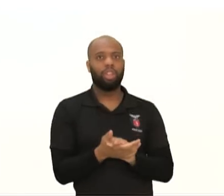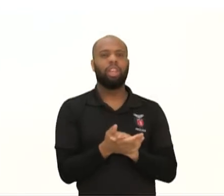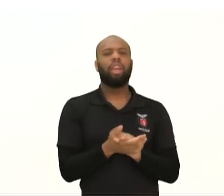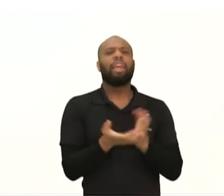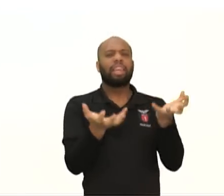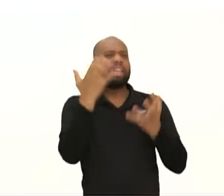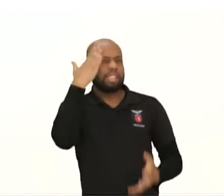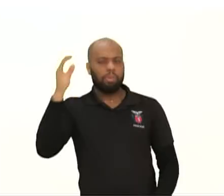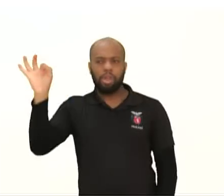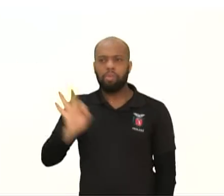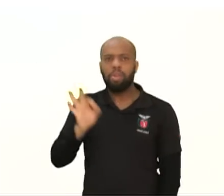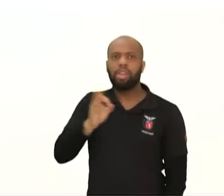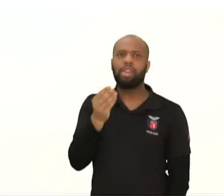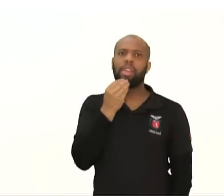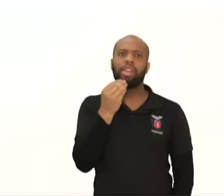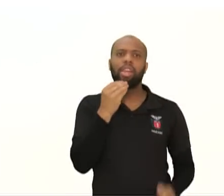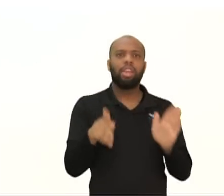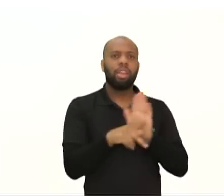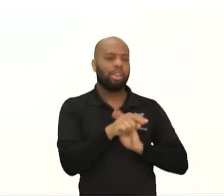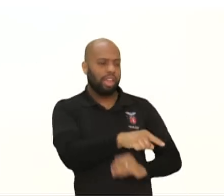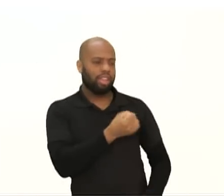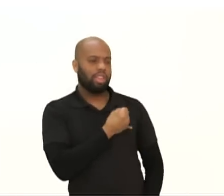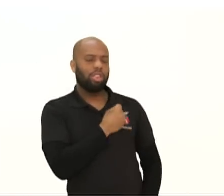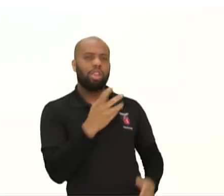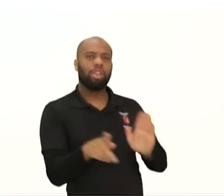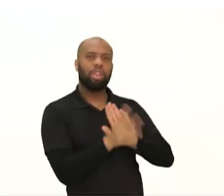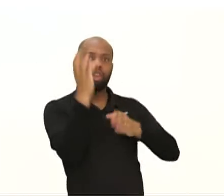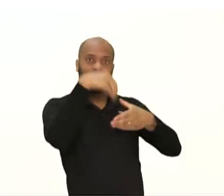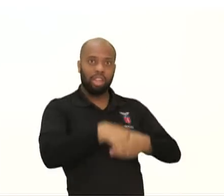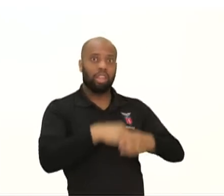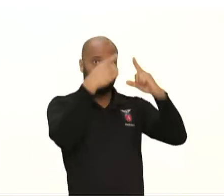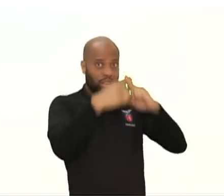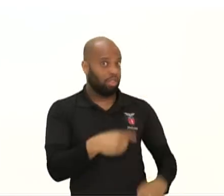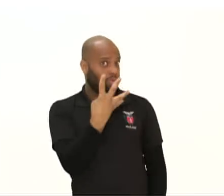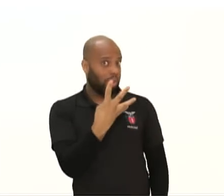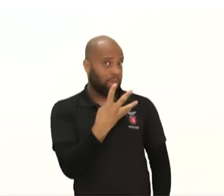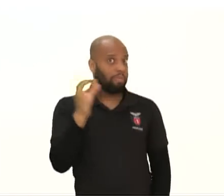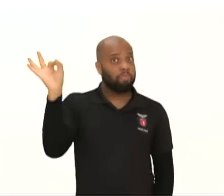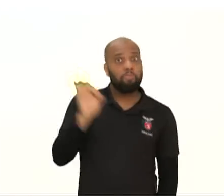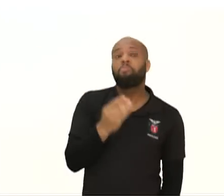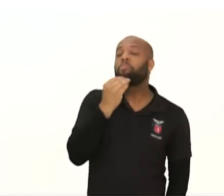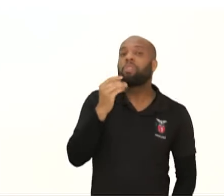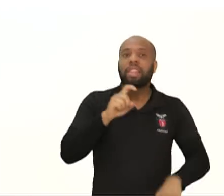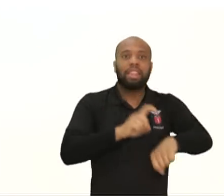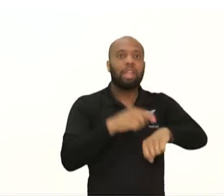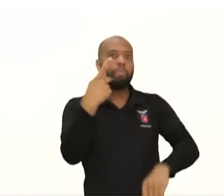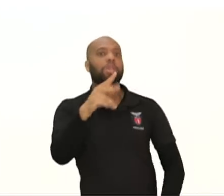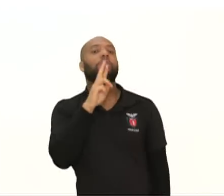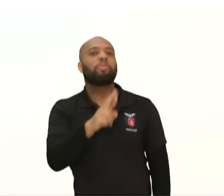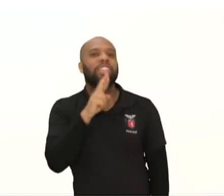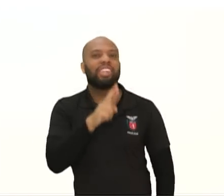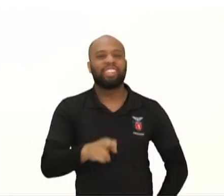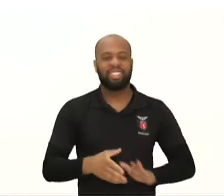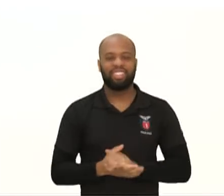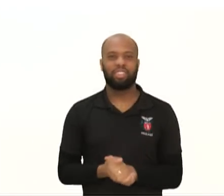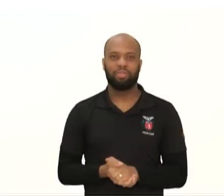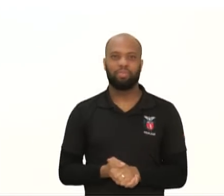múltiplo de 4? Qual será a probabilidade? Então, tempinho aí para vocês.